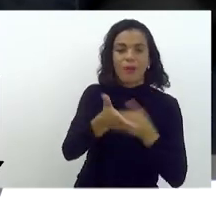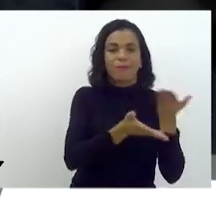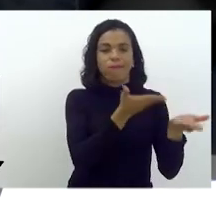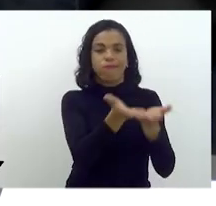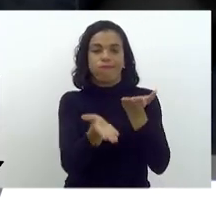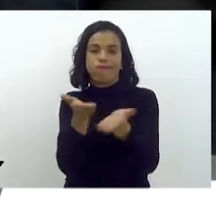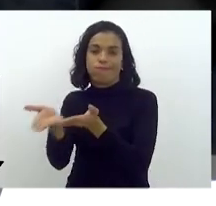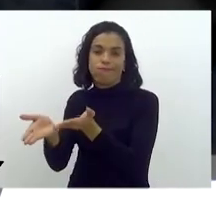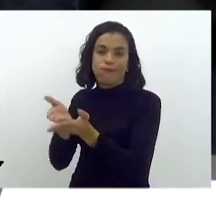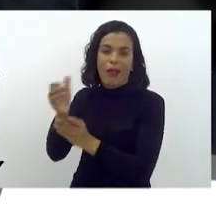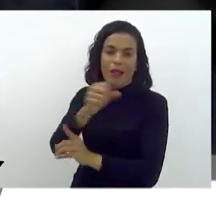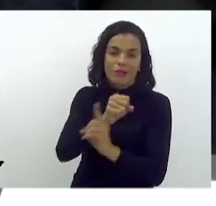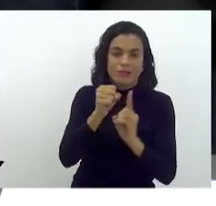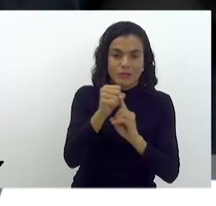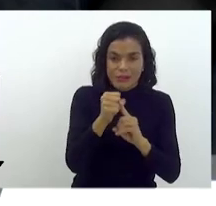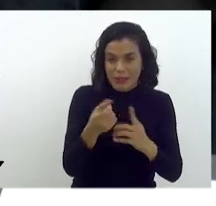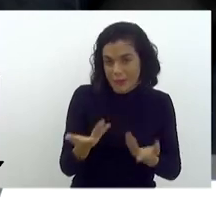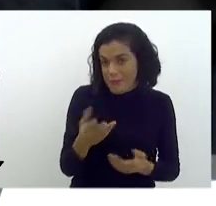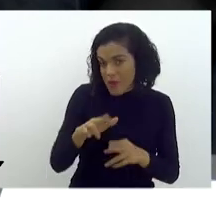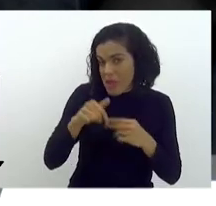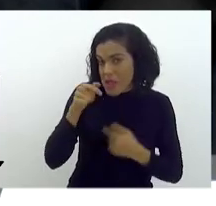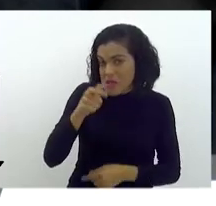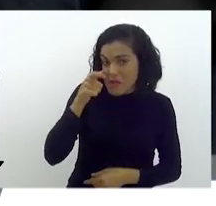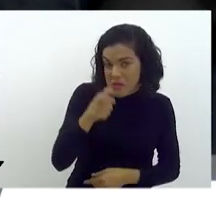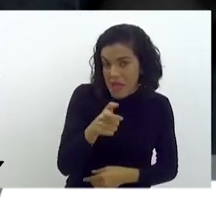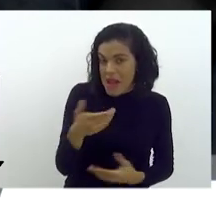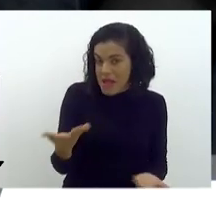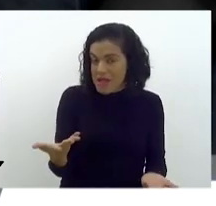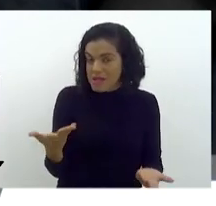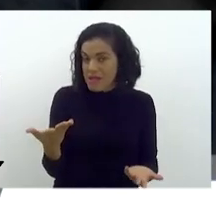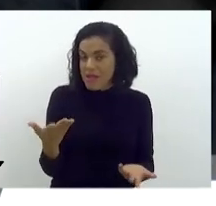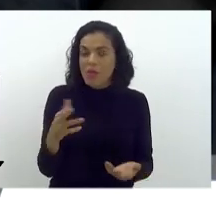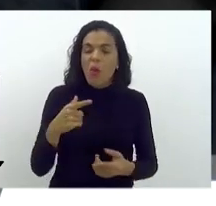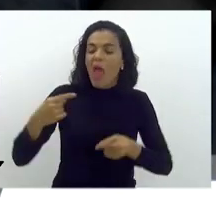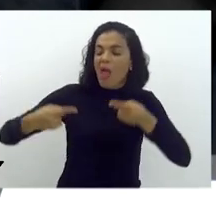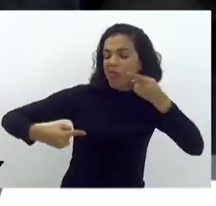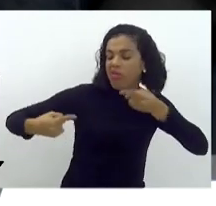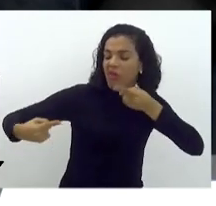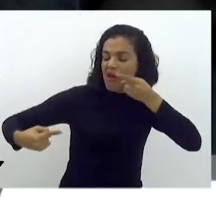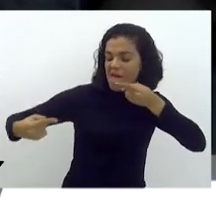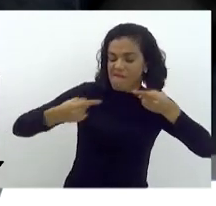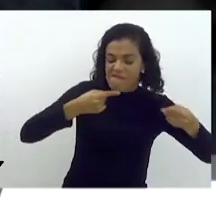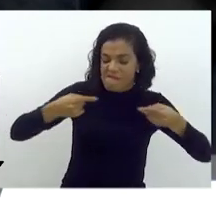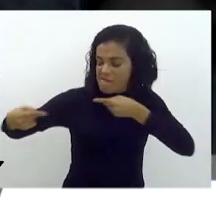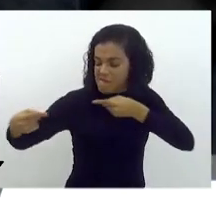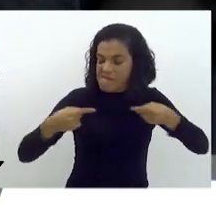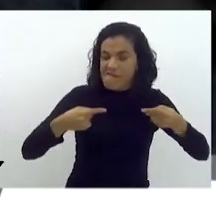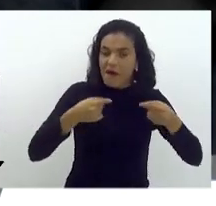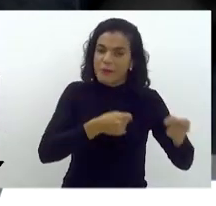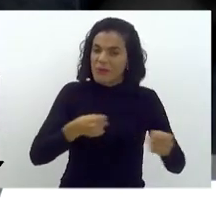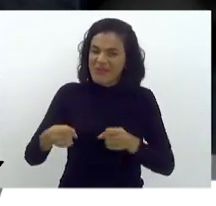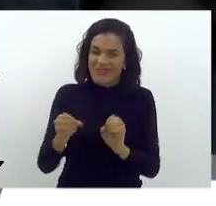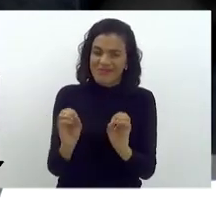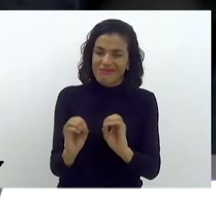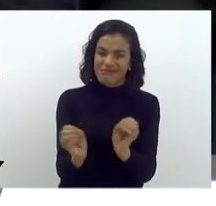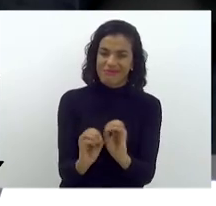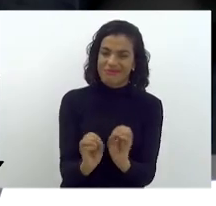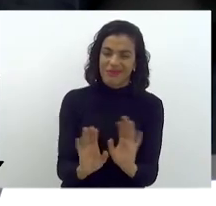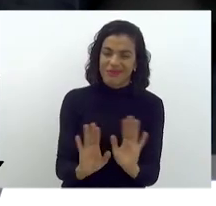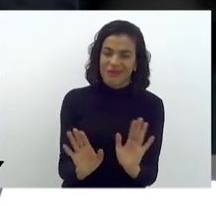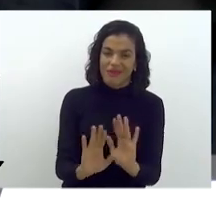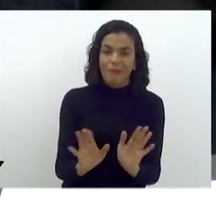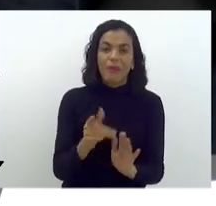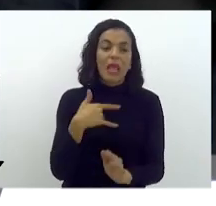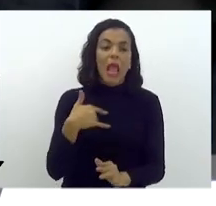no final é isso que nos interessa né não é não é não há uma disputa de poder não há uma disputa de quem faz